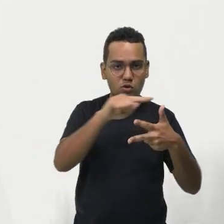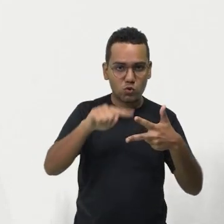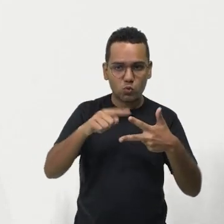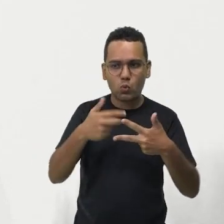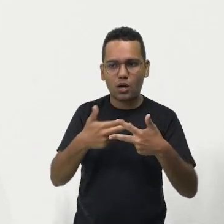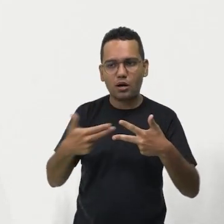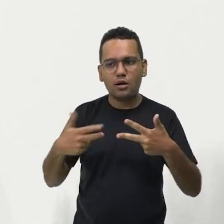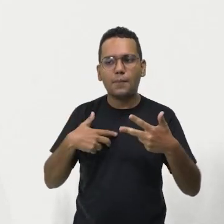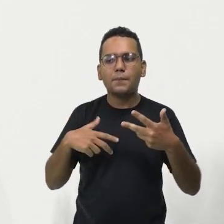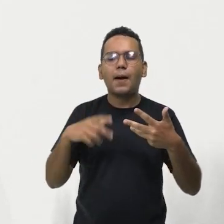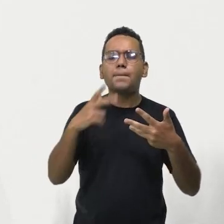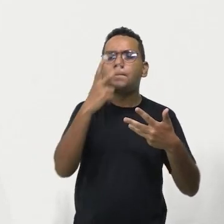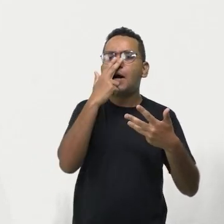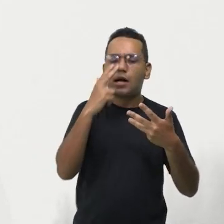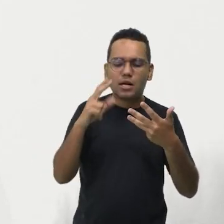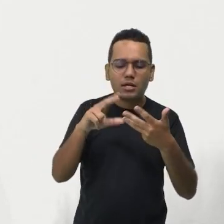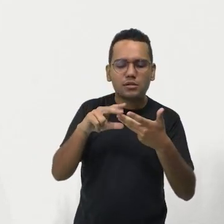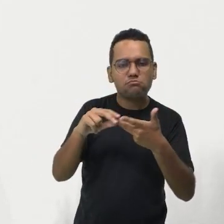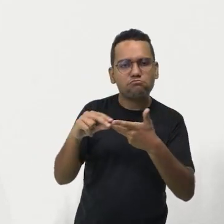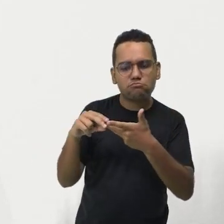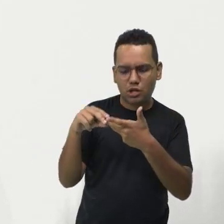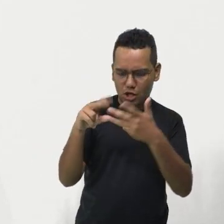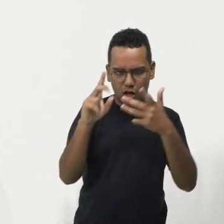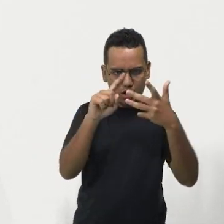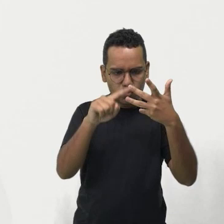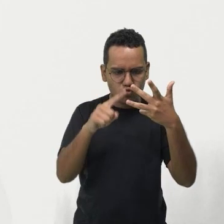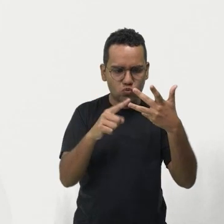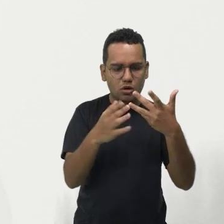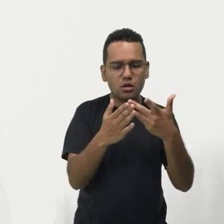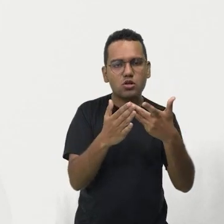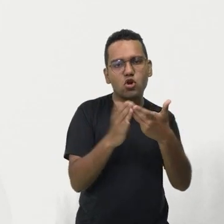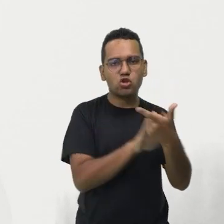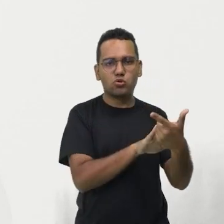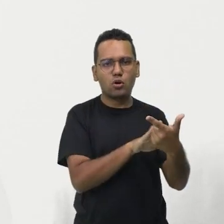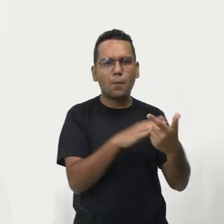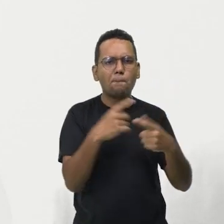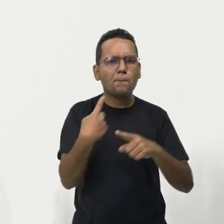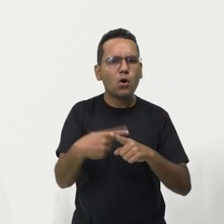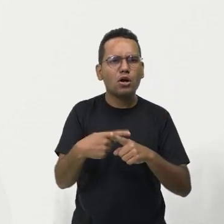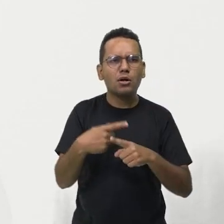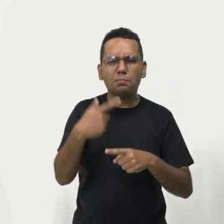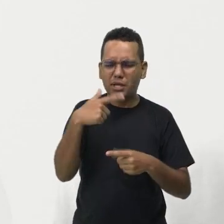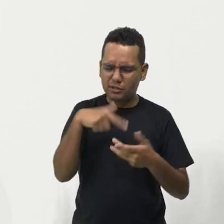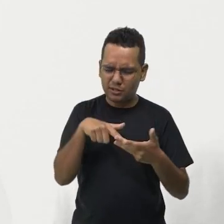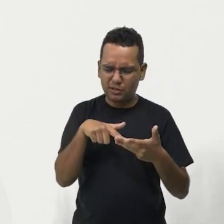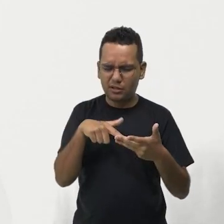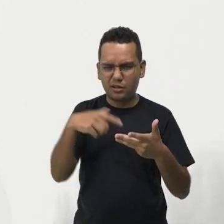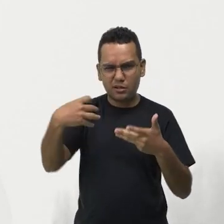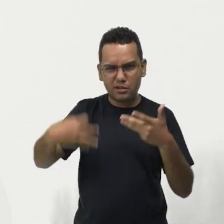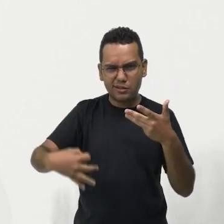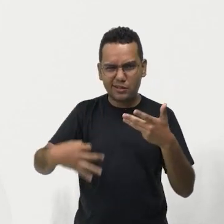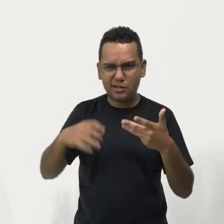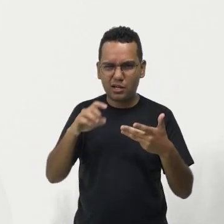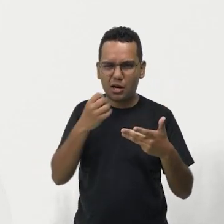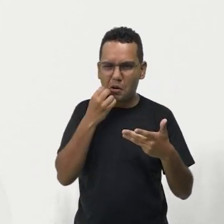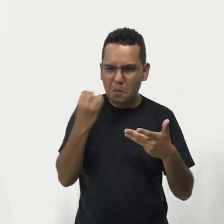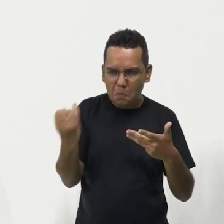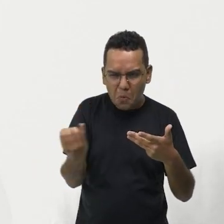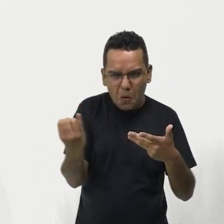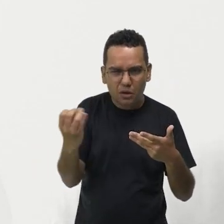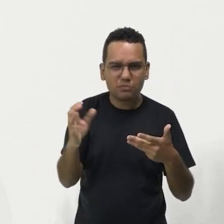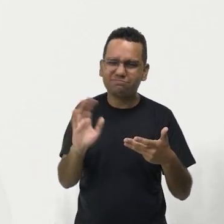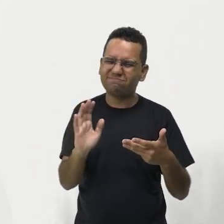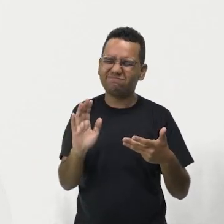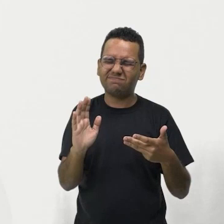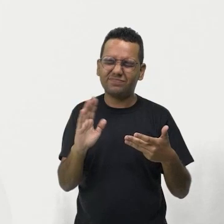informações, já as outras ele descartou, não colocou. Por quê? Porque ele não julga ser importante para o texto,